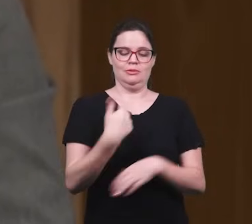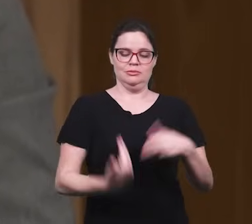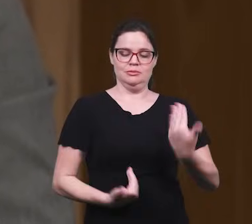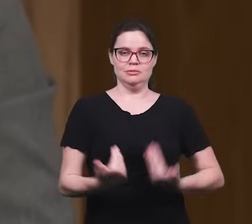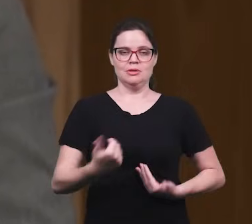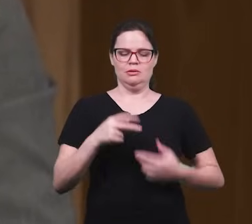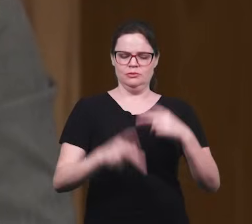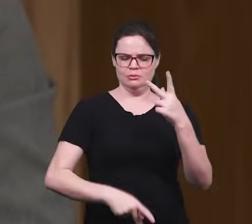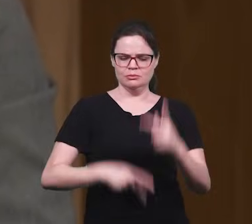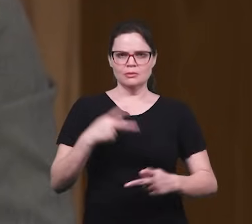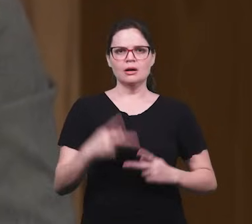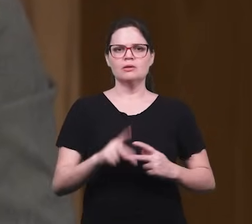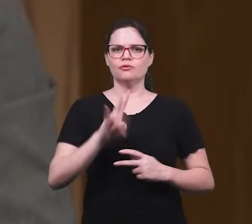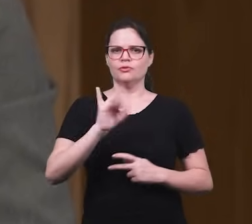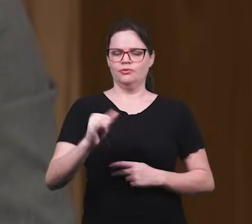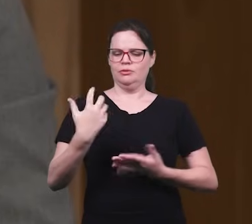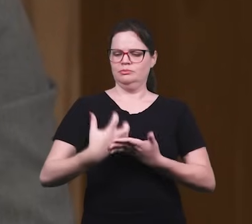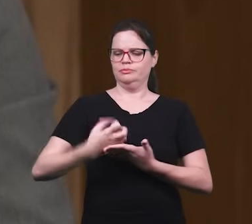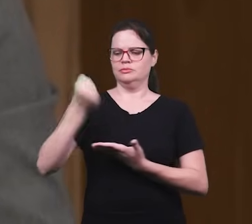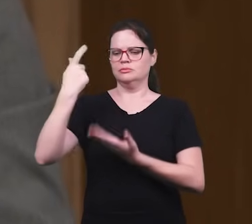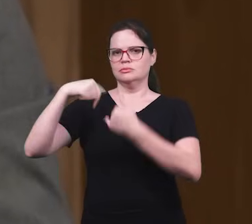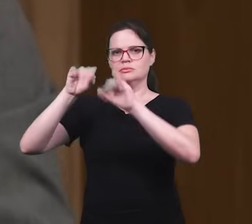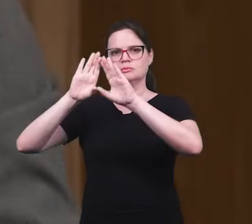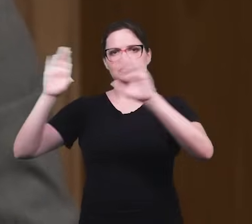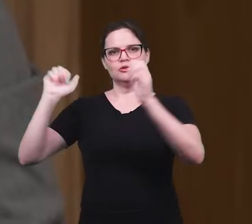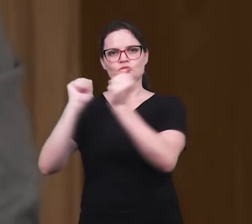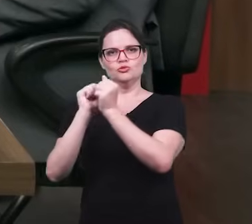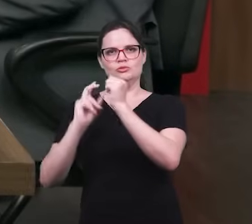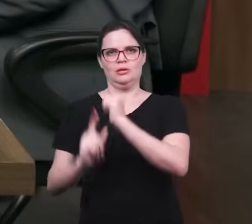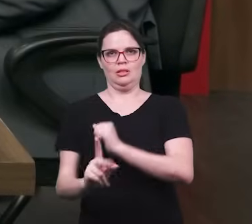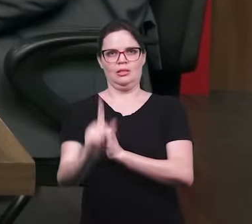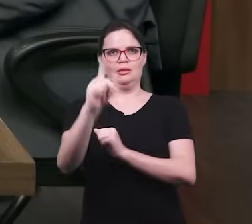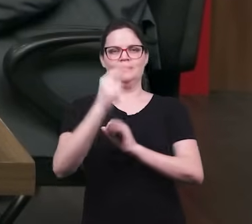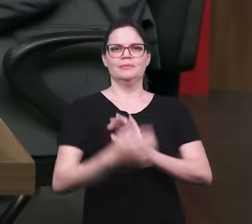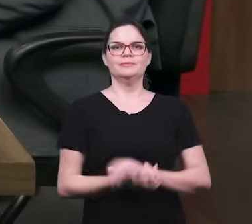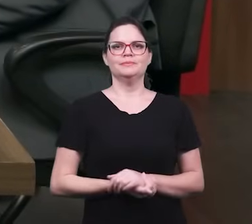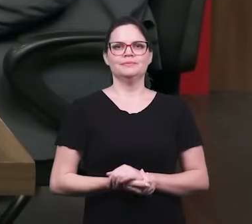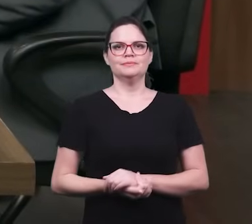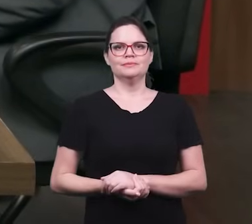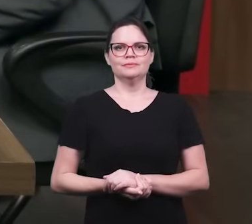igreja, ela vai ser arrebatada para estar com o Senhor na eternidade.